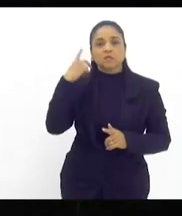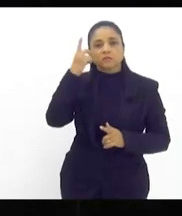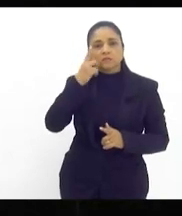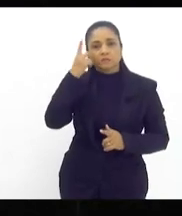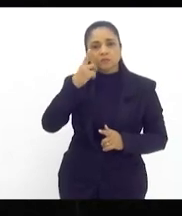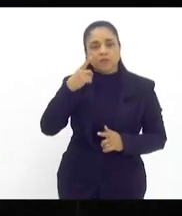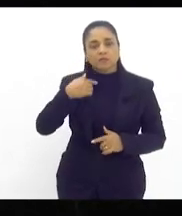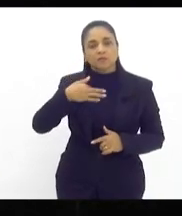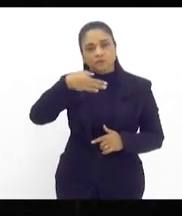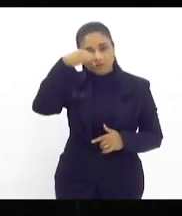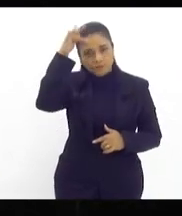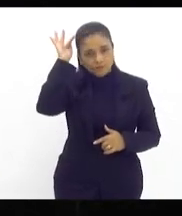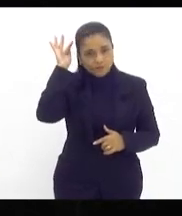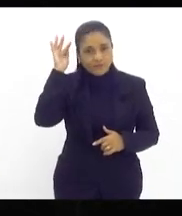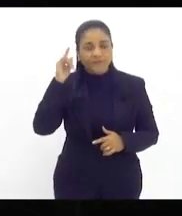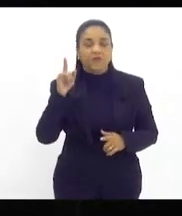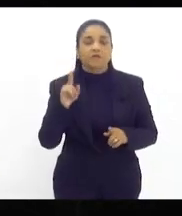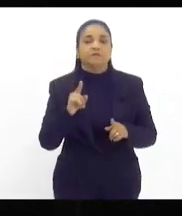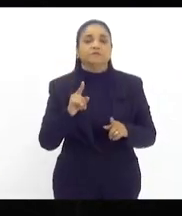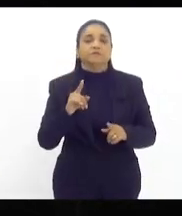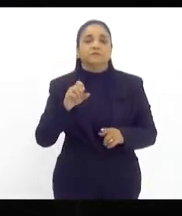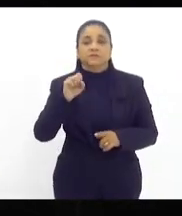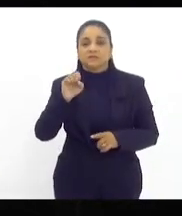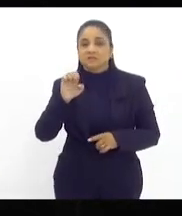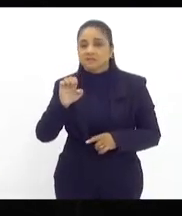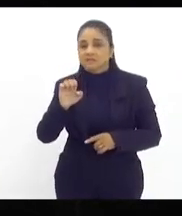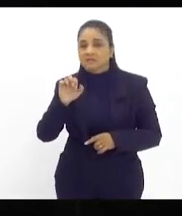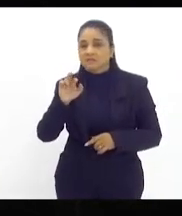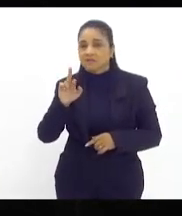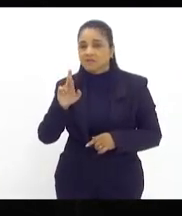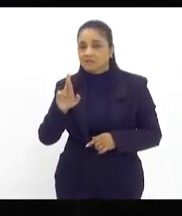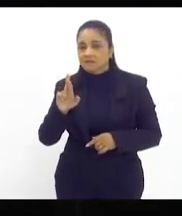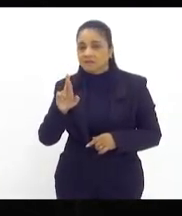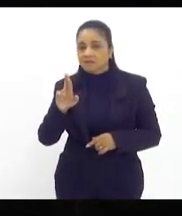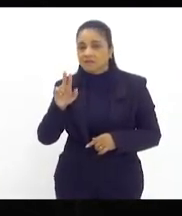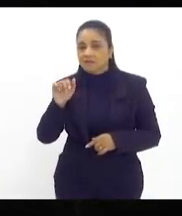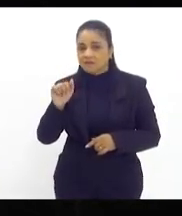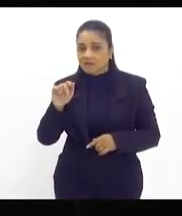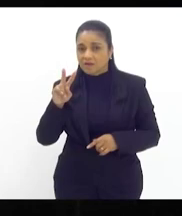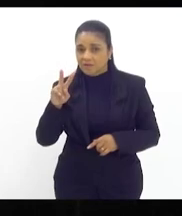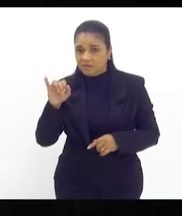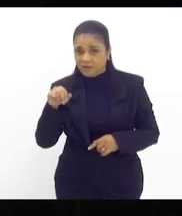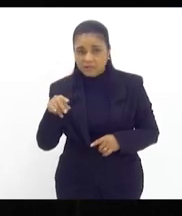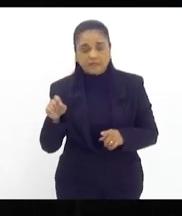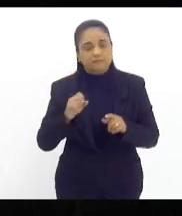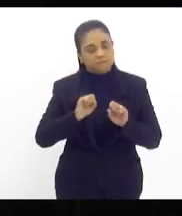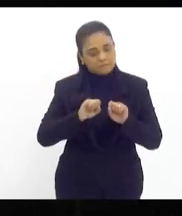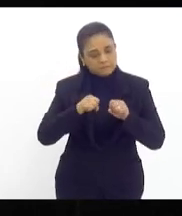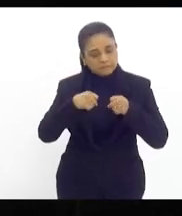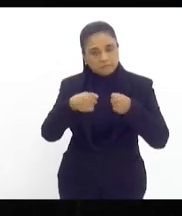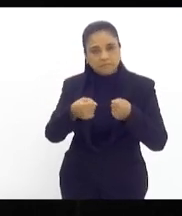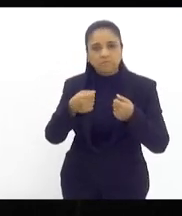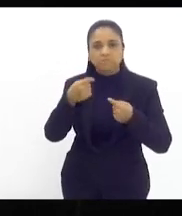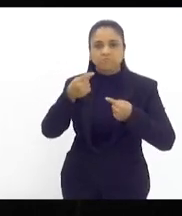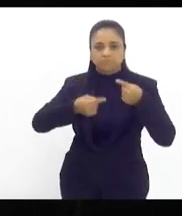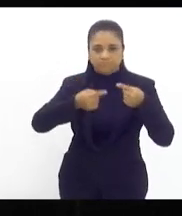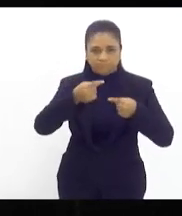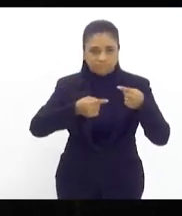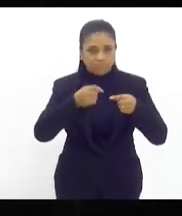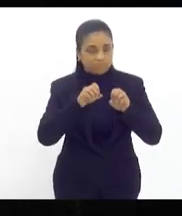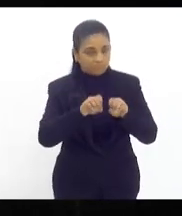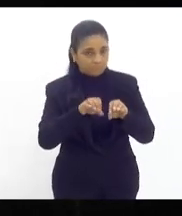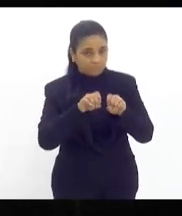que historicamente debate as questões da educação e evidentemente que a gente